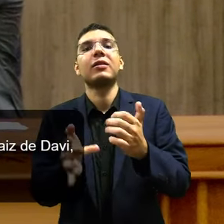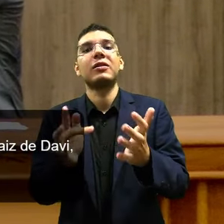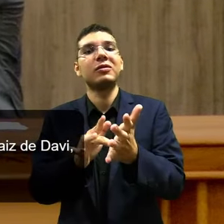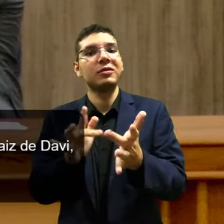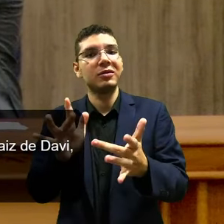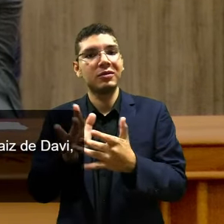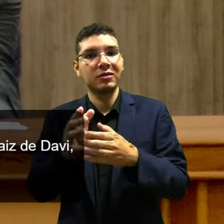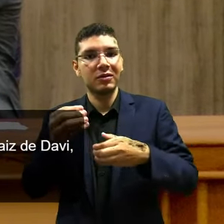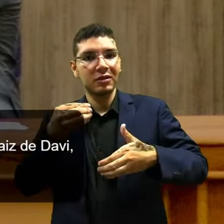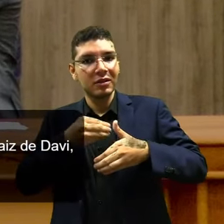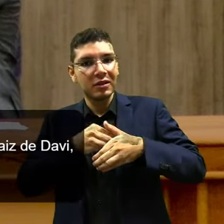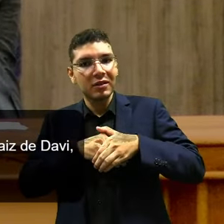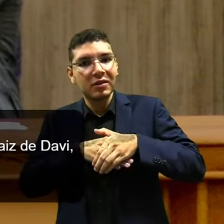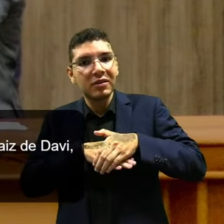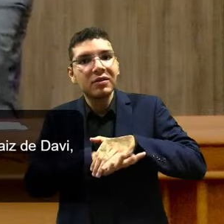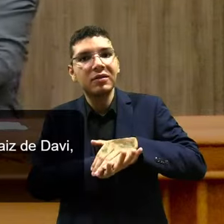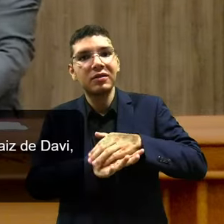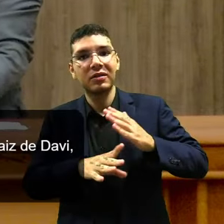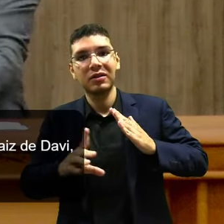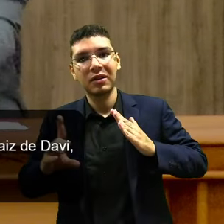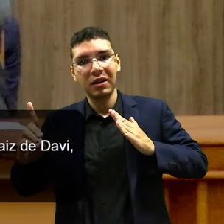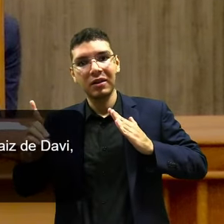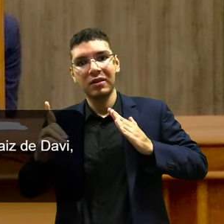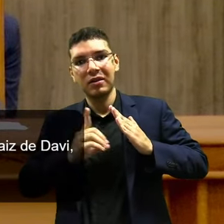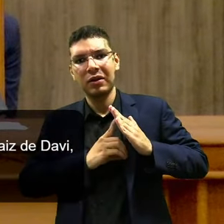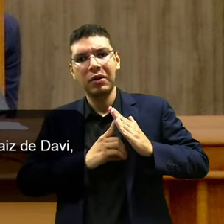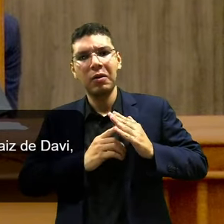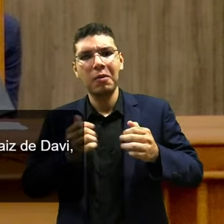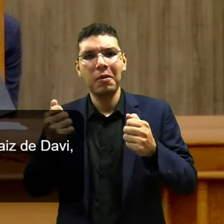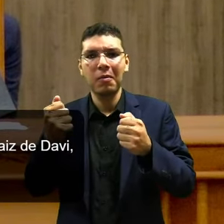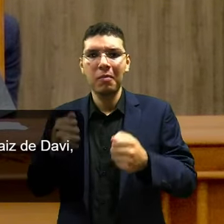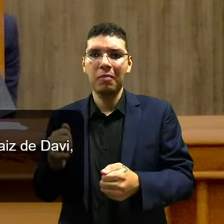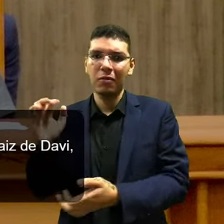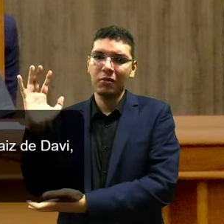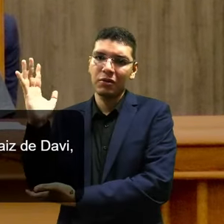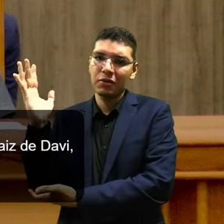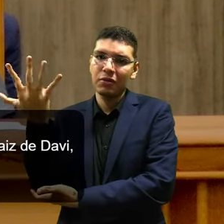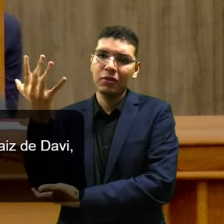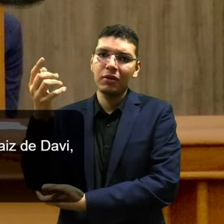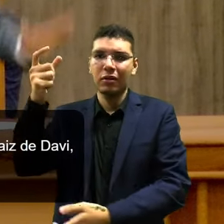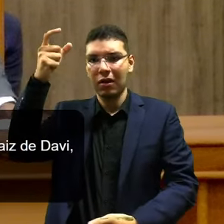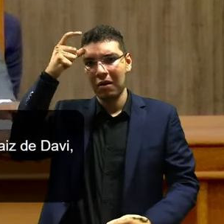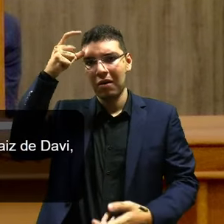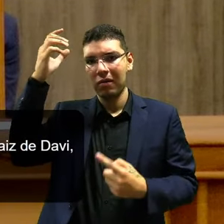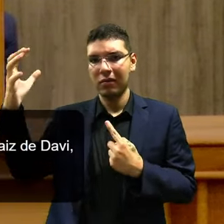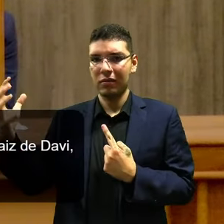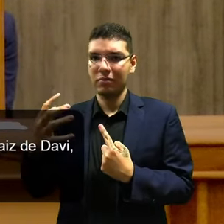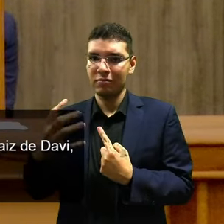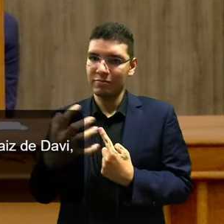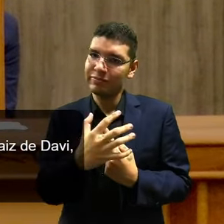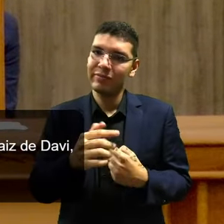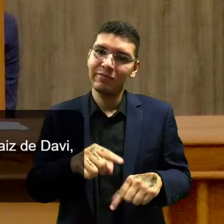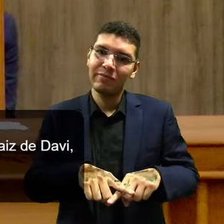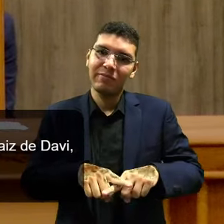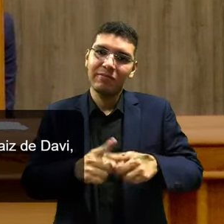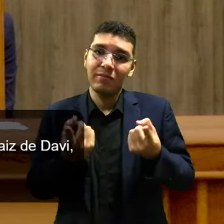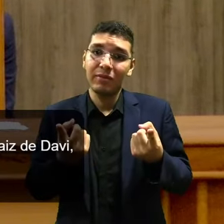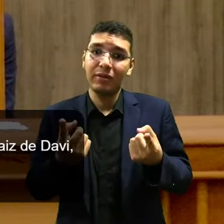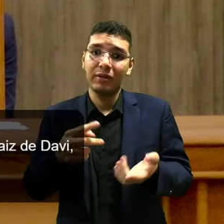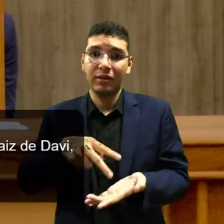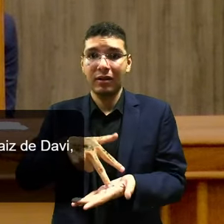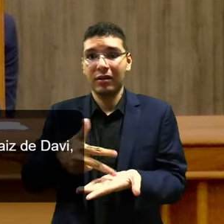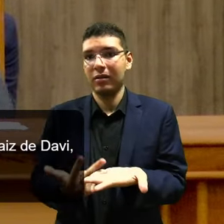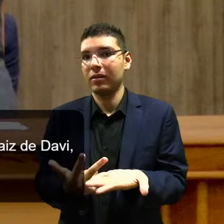vem o capeta lá vem o inferno lá vem o diabo mas você tem a raiz Eita glória